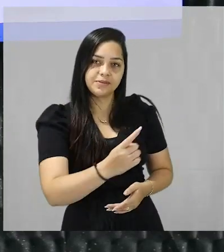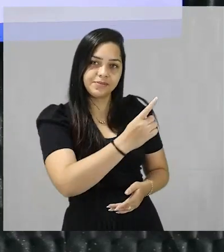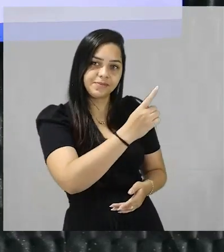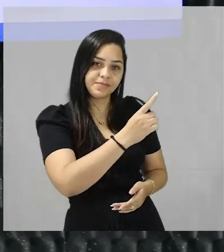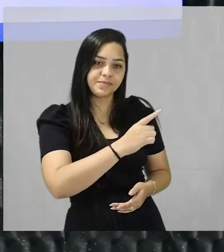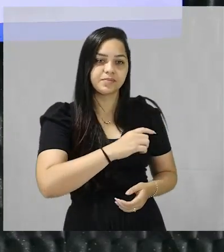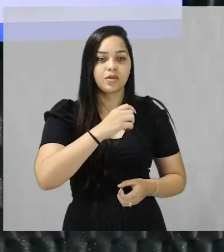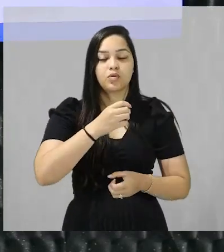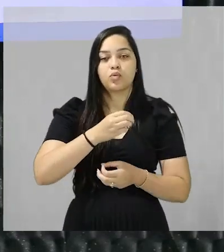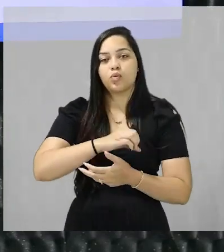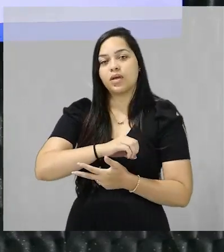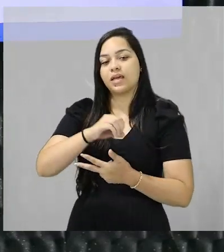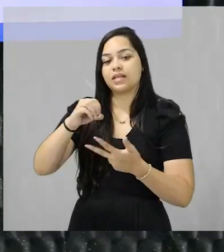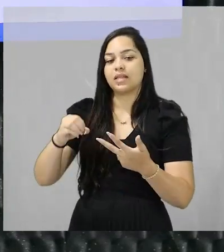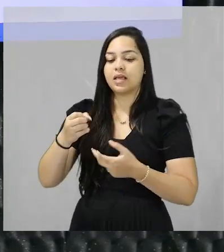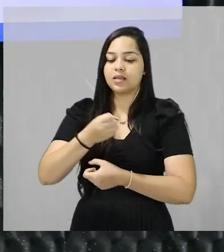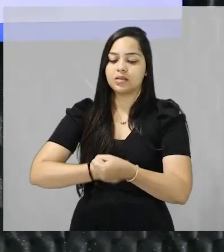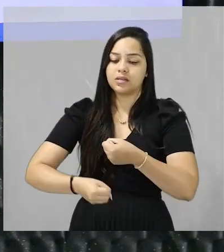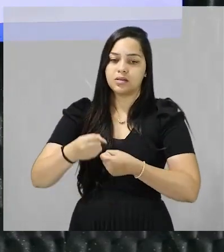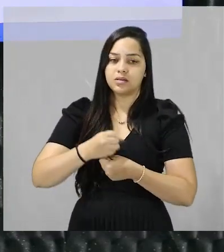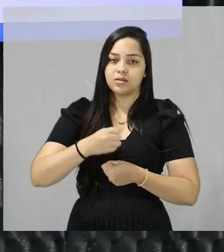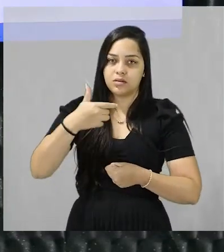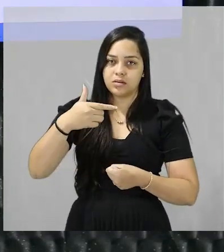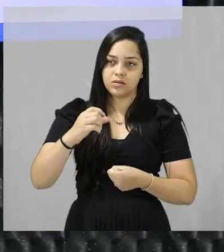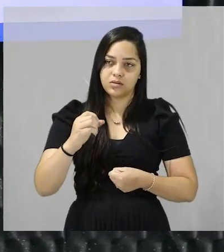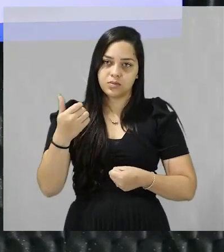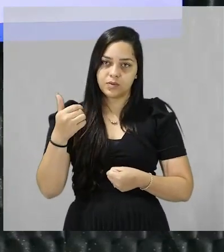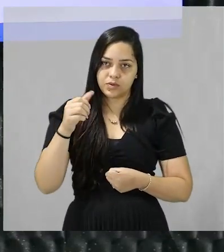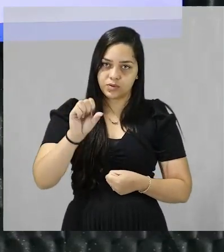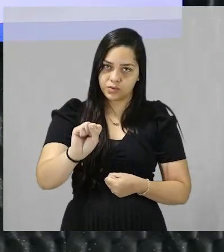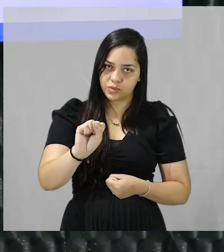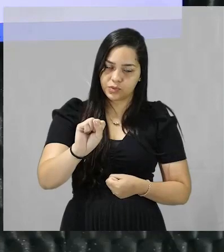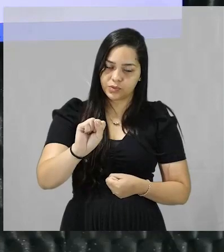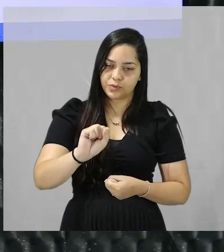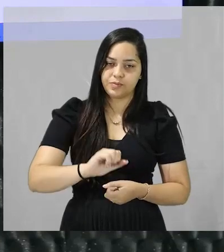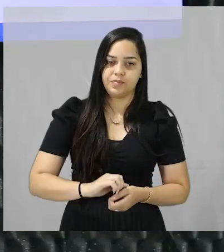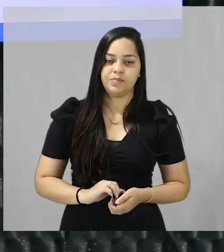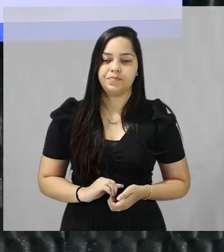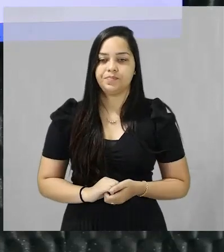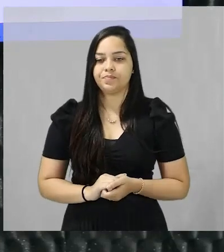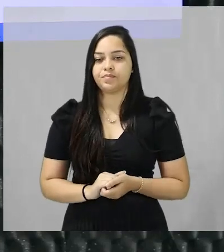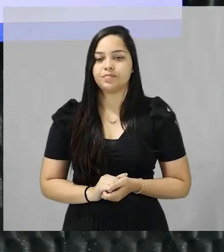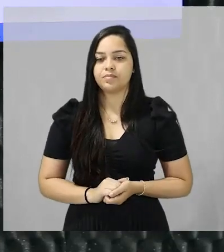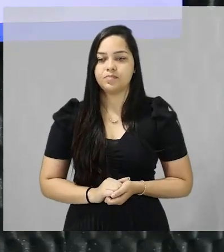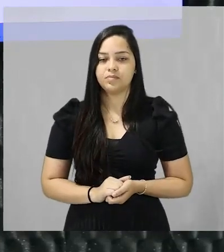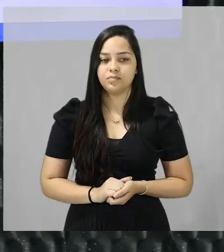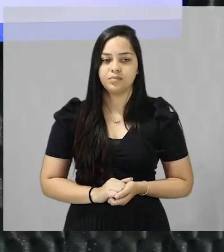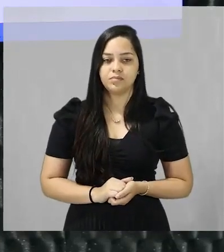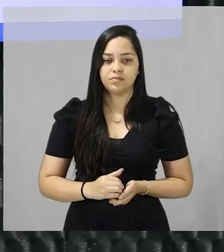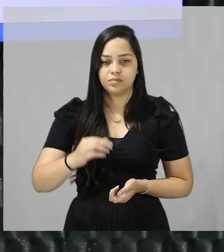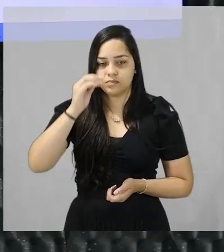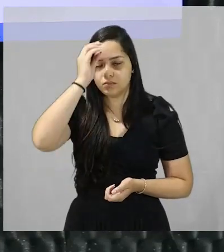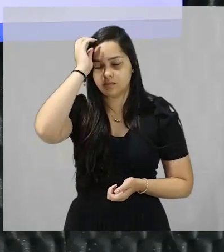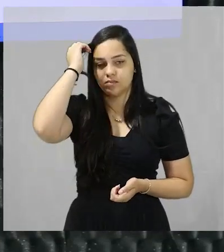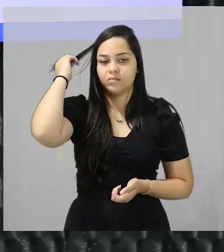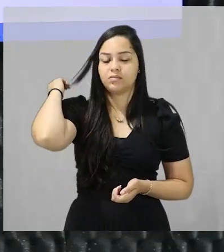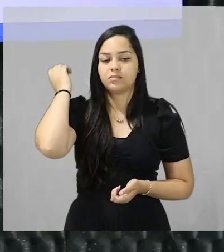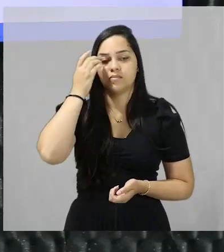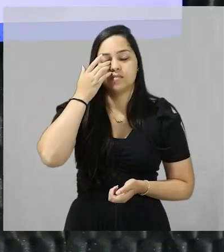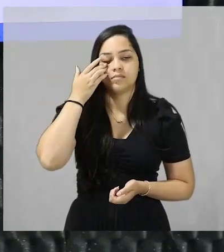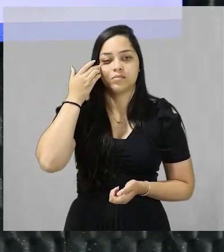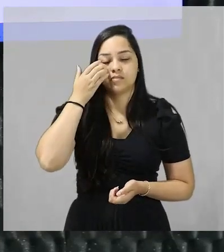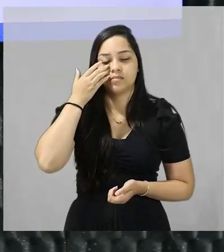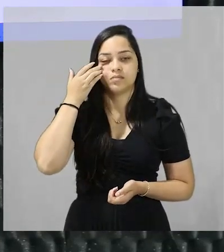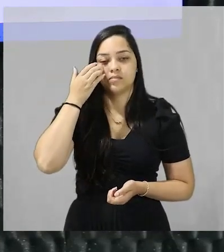Enem 2018. Pesquisas demonstram que nanodispositivos baseados em movimentos de